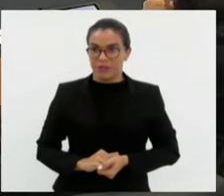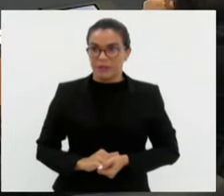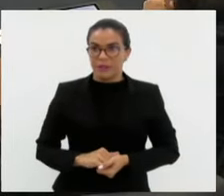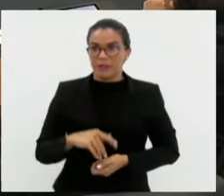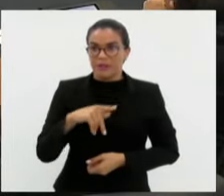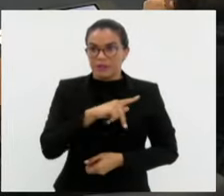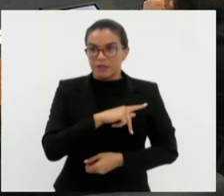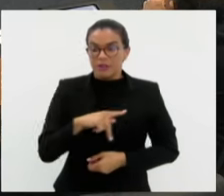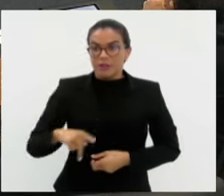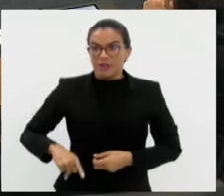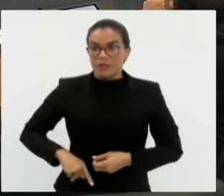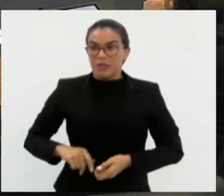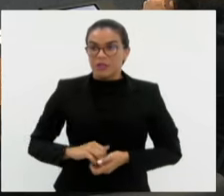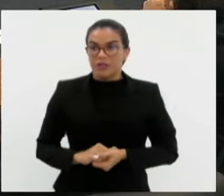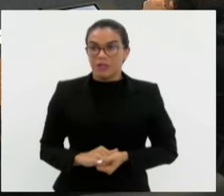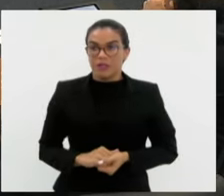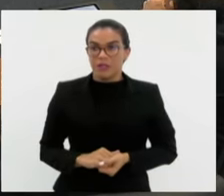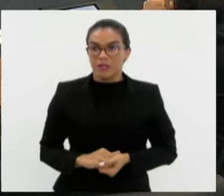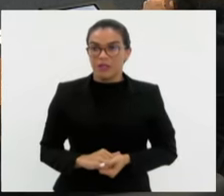Presidente.